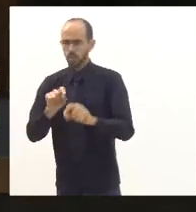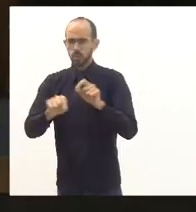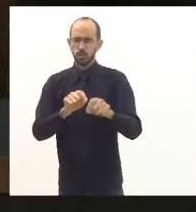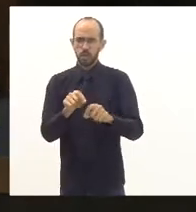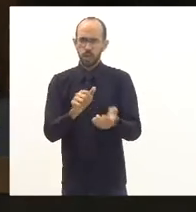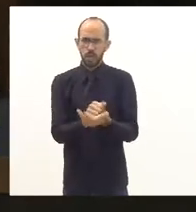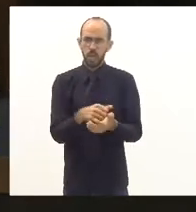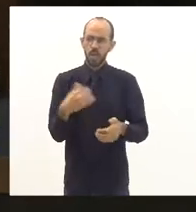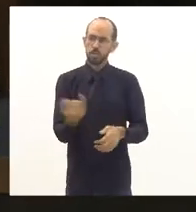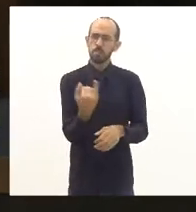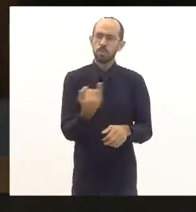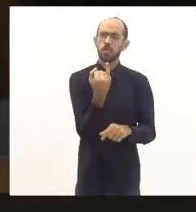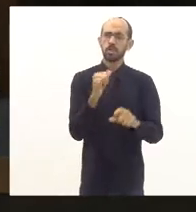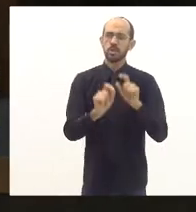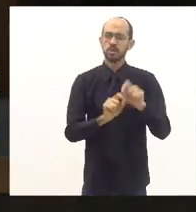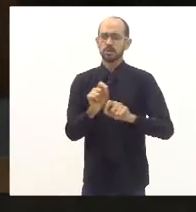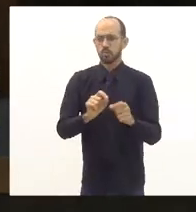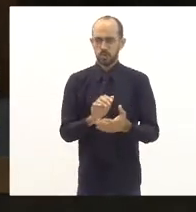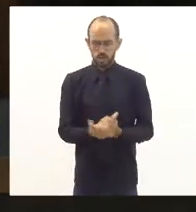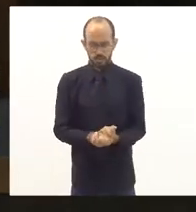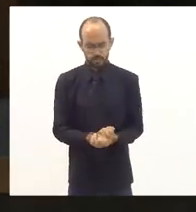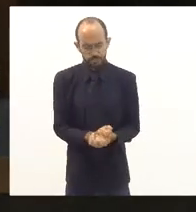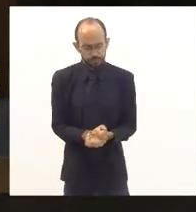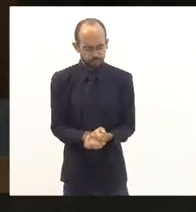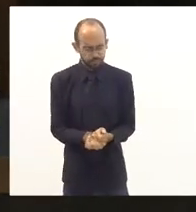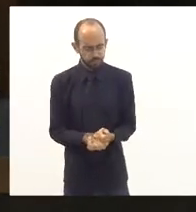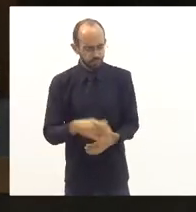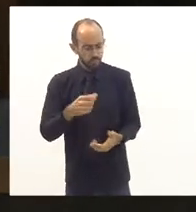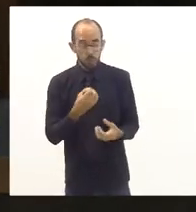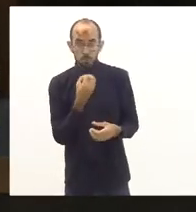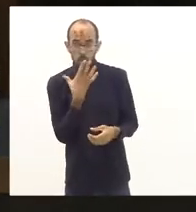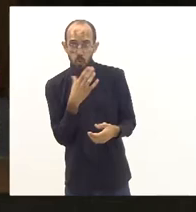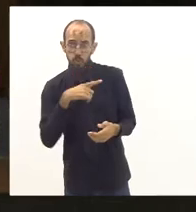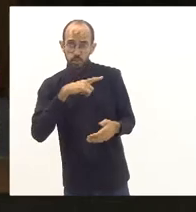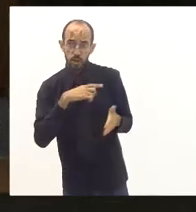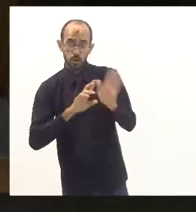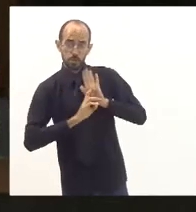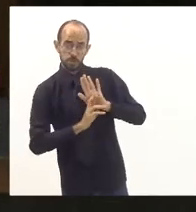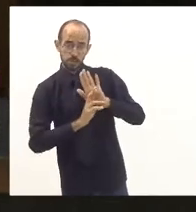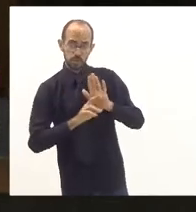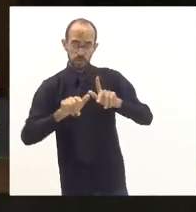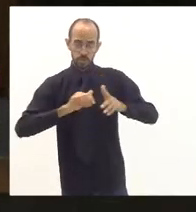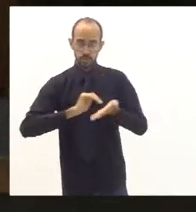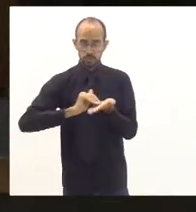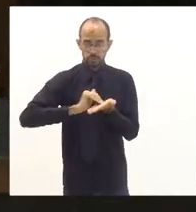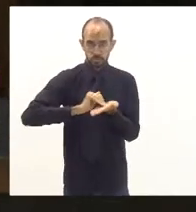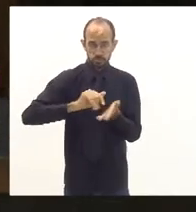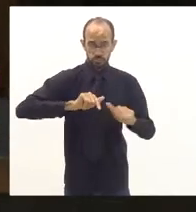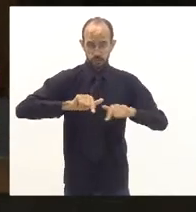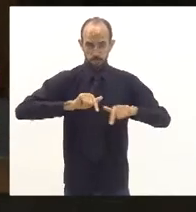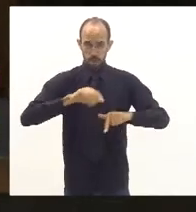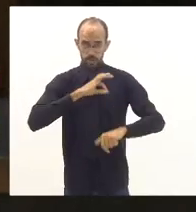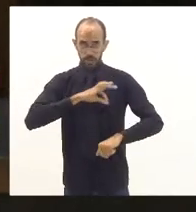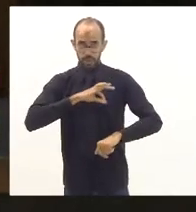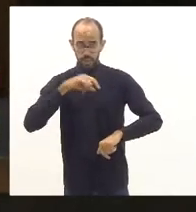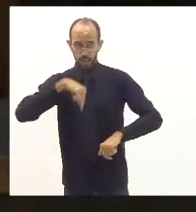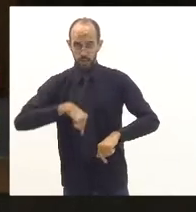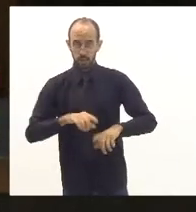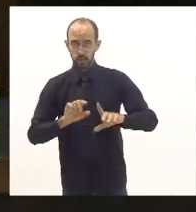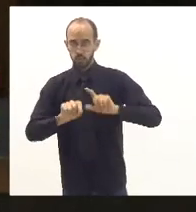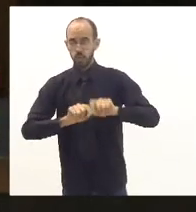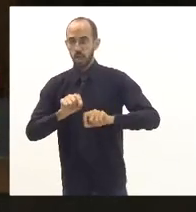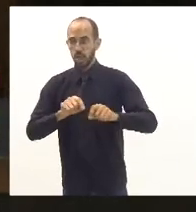a importância, e aí que bom que a gente tem um representante da Secretaria de Trabalho e Renda aqui, do incentivo